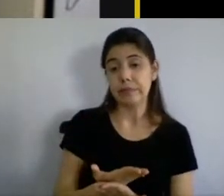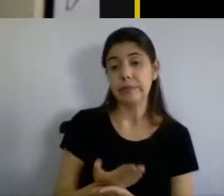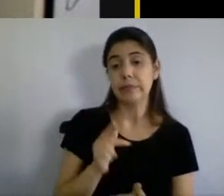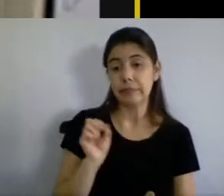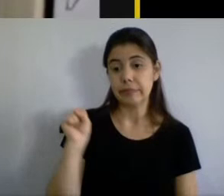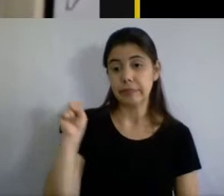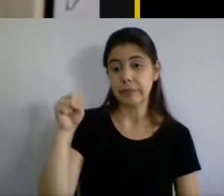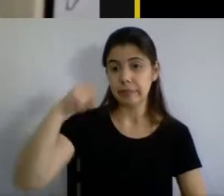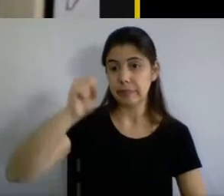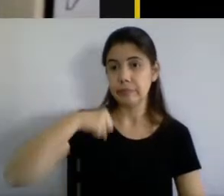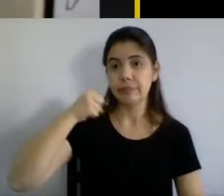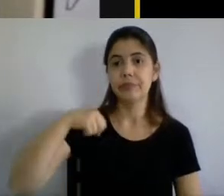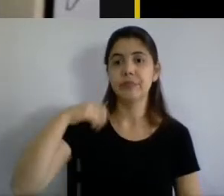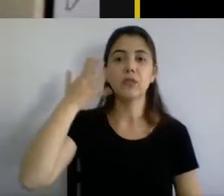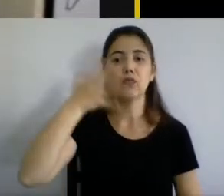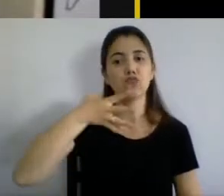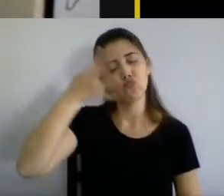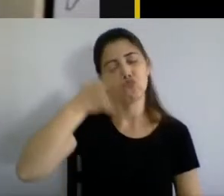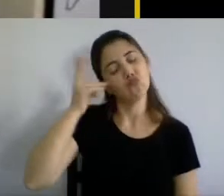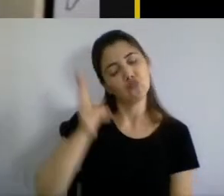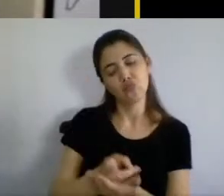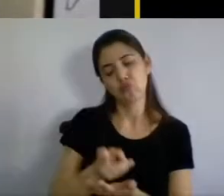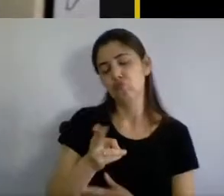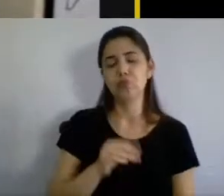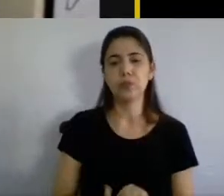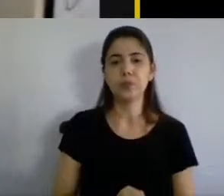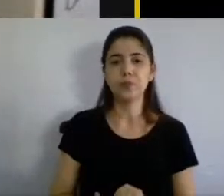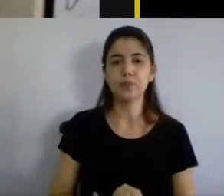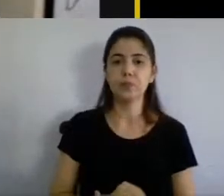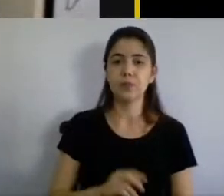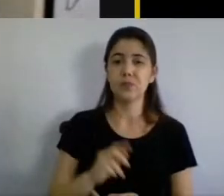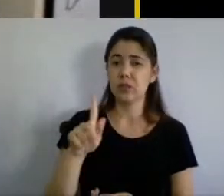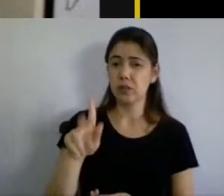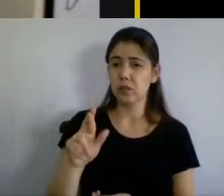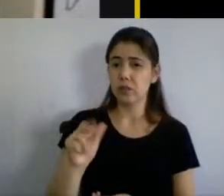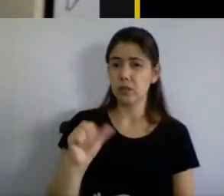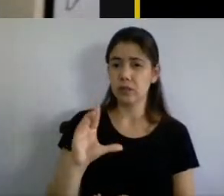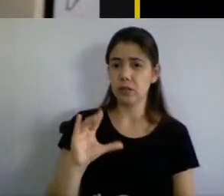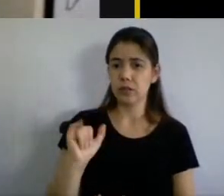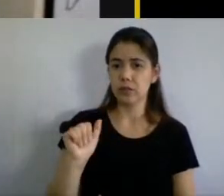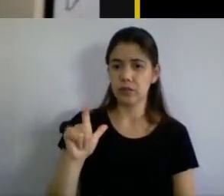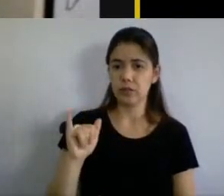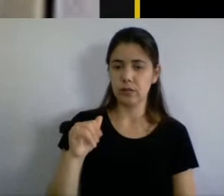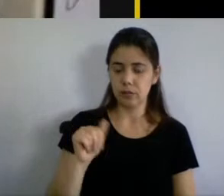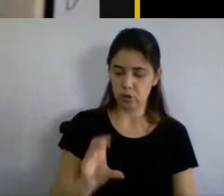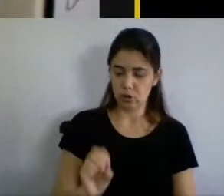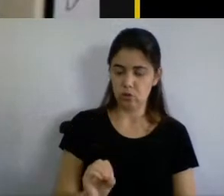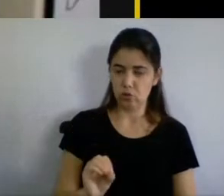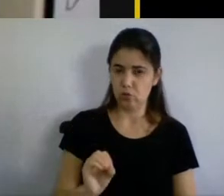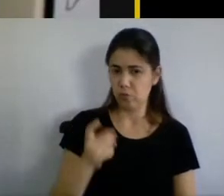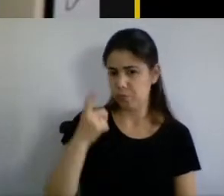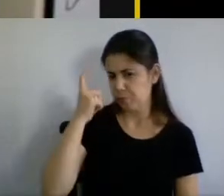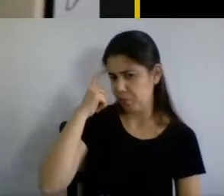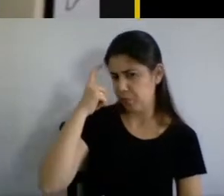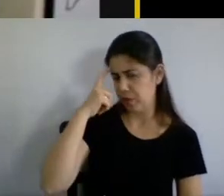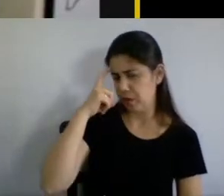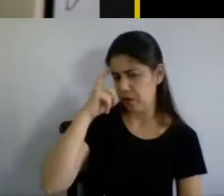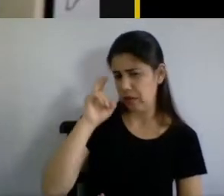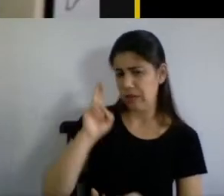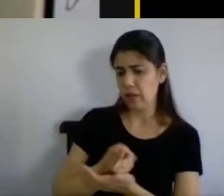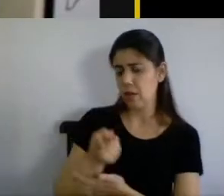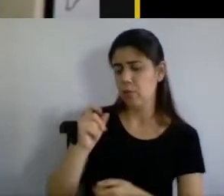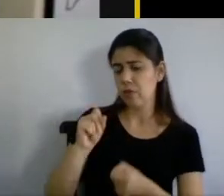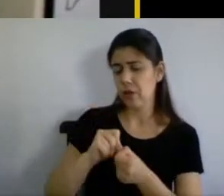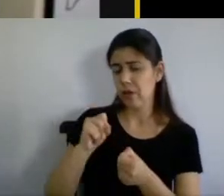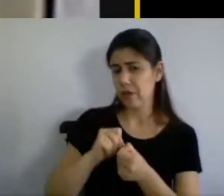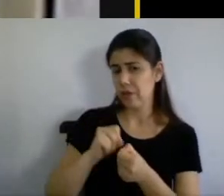ainda está dominante. E o Graciliano me pareceu que sempre que a grande coisa que ele faz